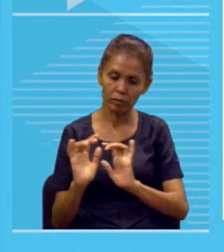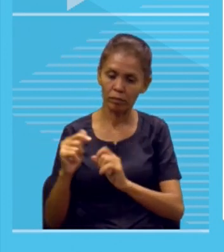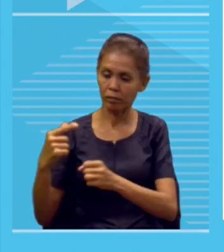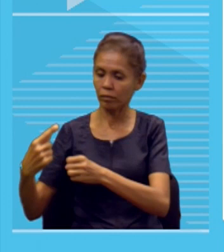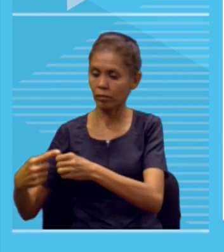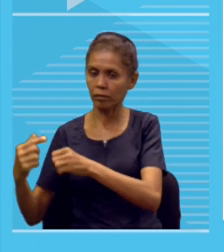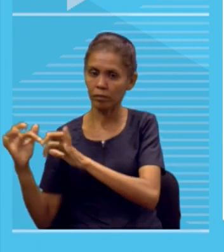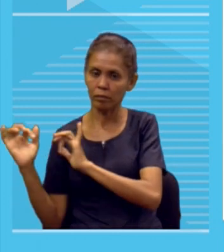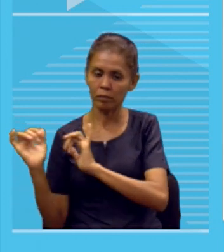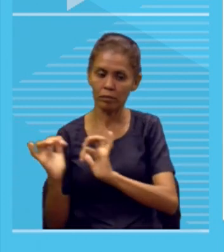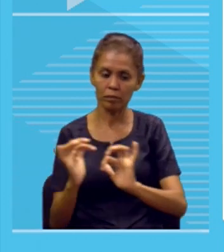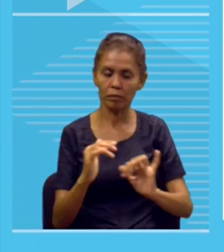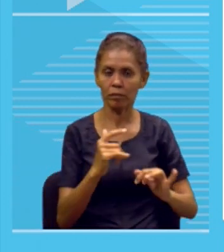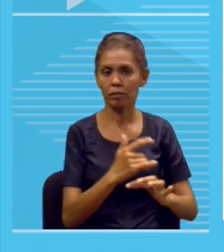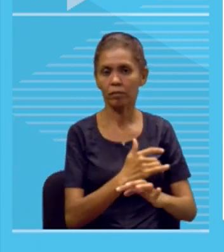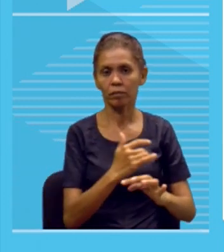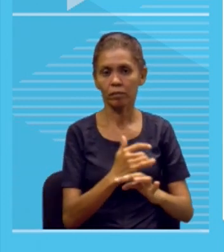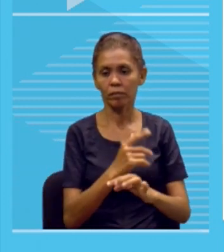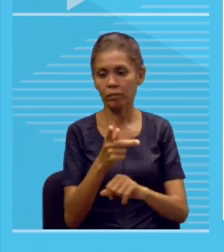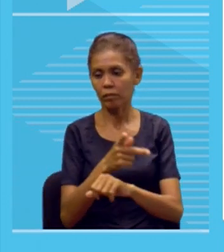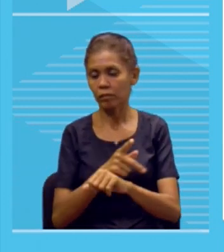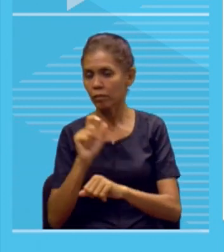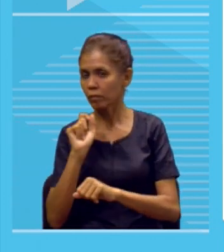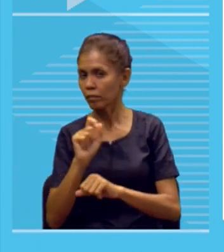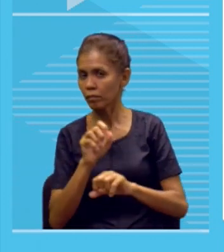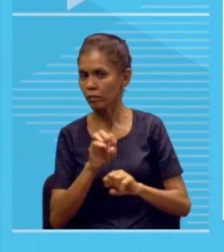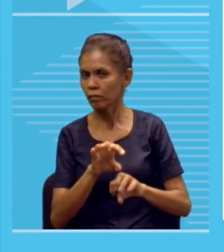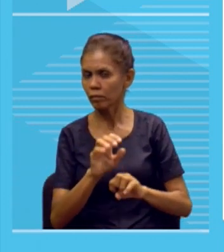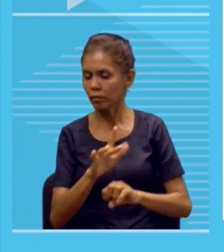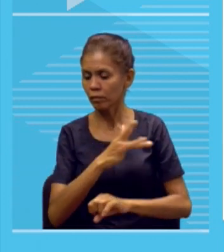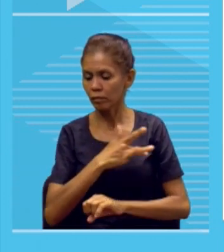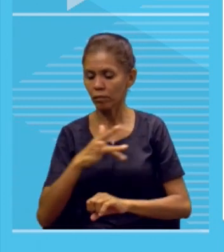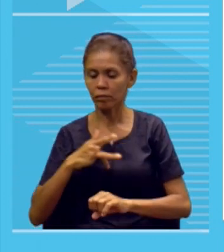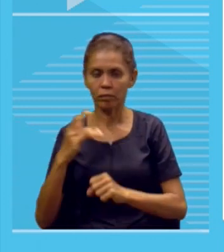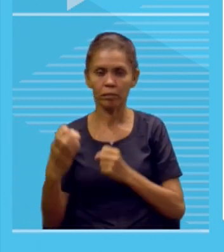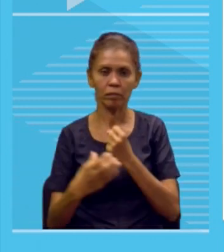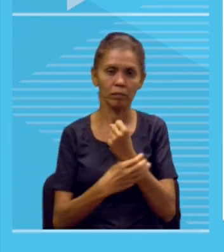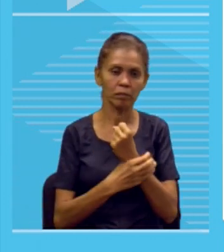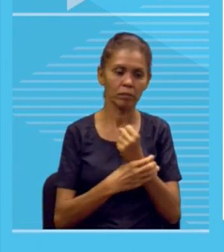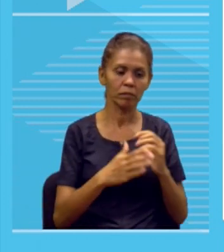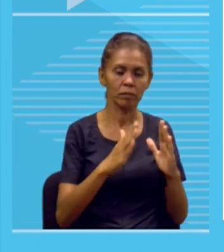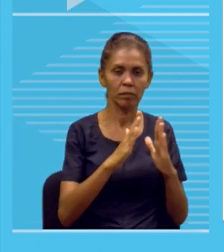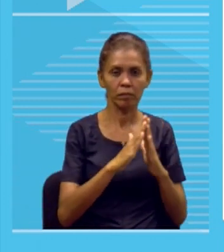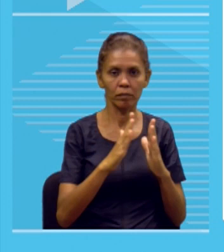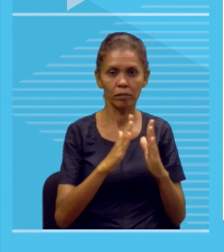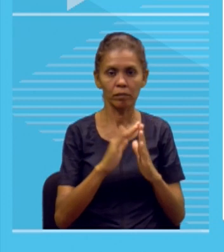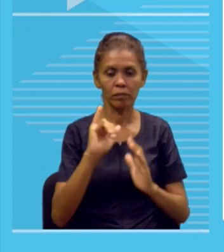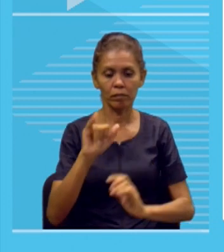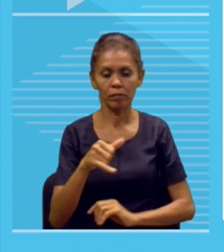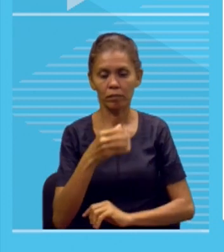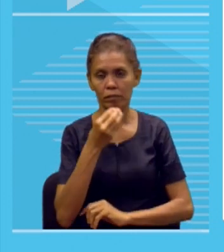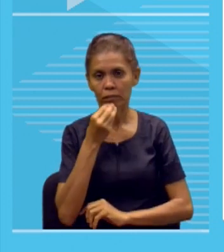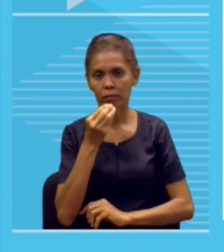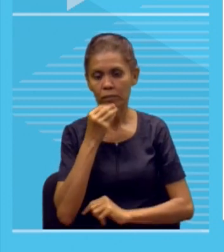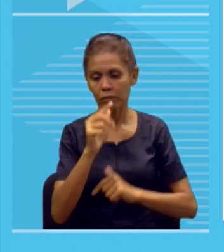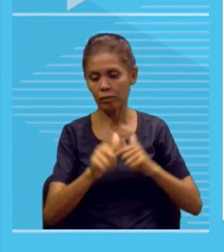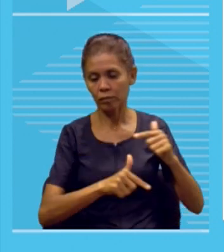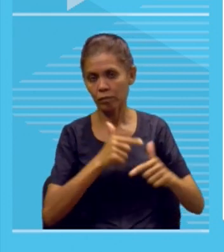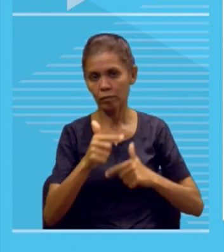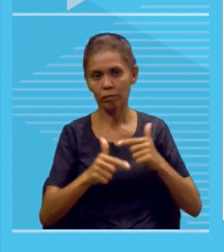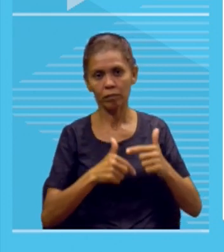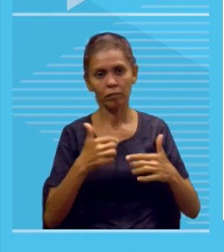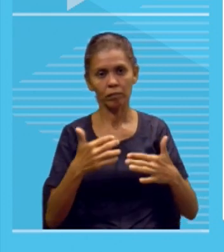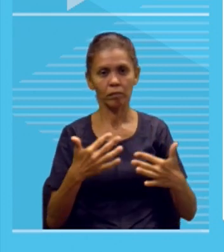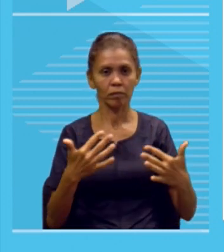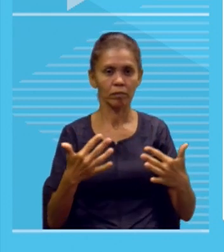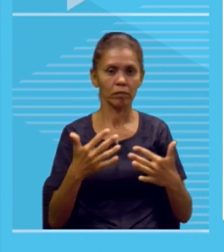elas estão procurando uma saúde, uma educação, uma segurança, uma moradia, oportunidades de trabalho, né? Então